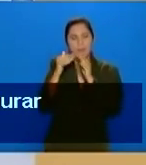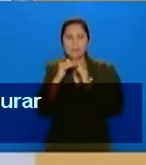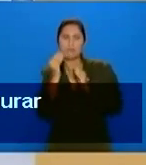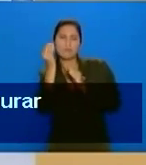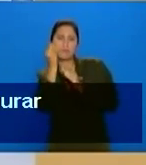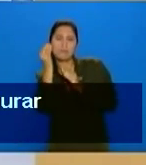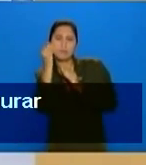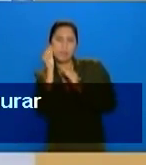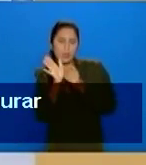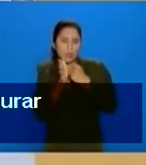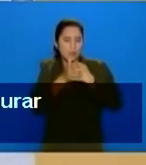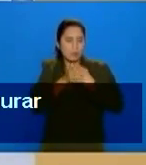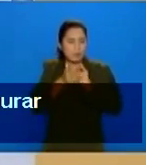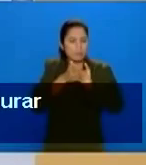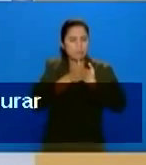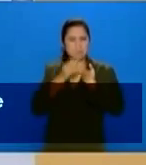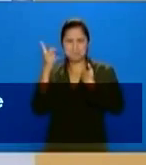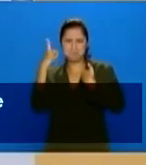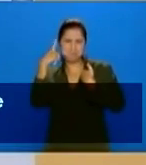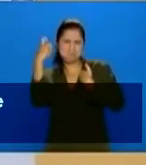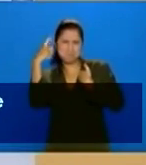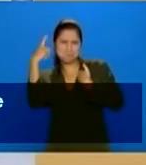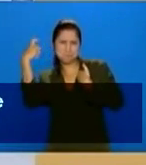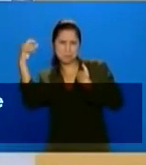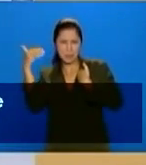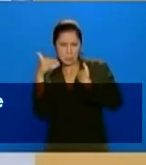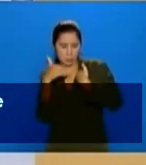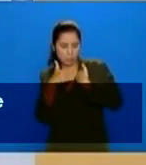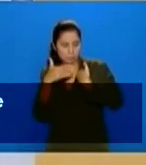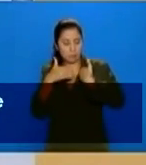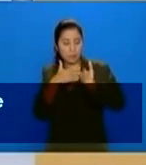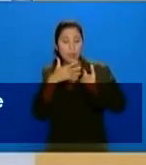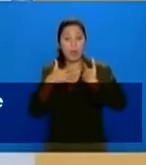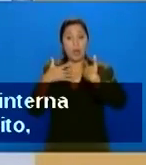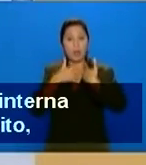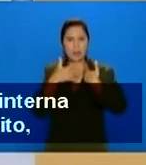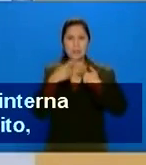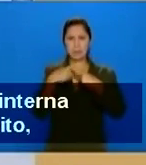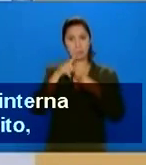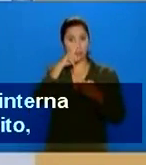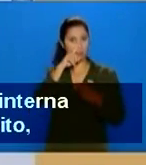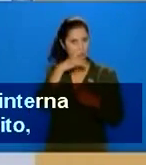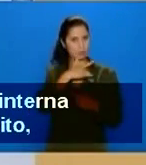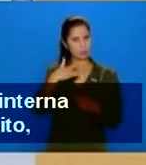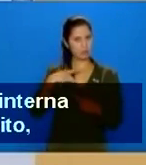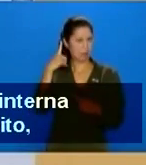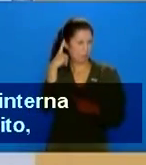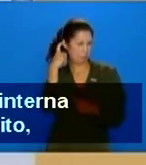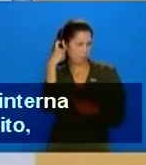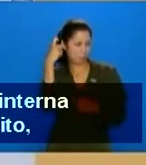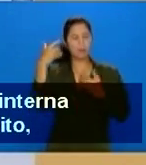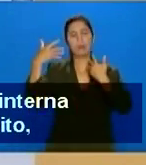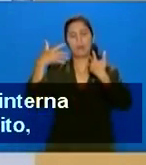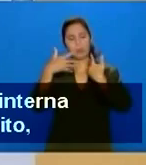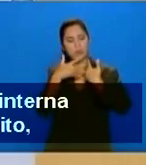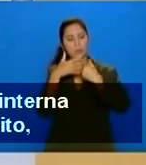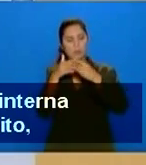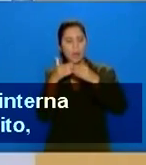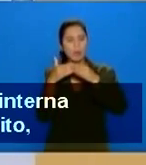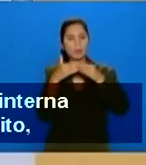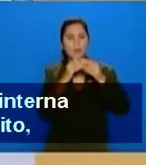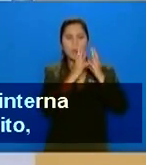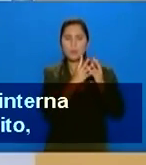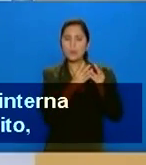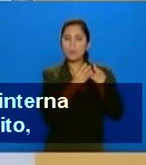tentando, né, segurar aquele som muito forte que seria potencialmente nocivo à nossa saúde para a condução da orelha